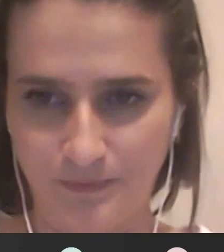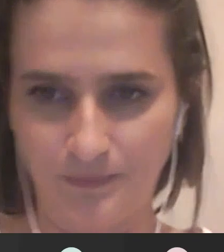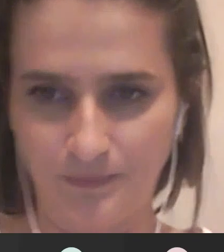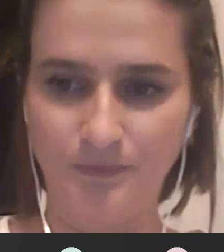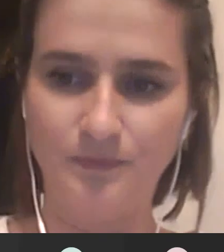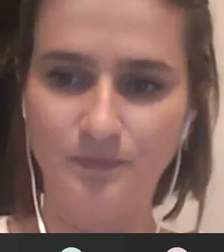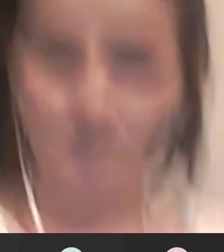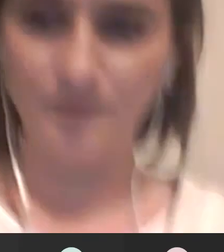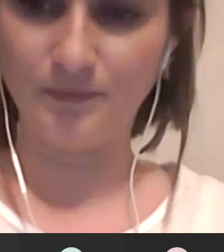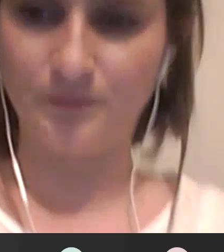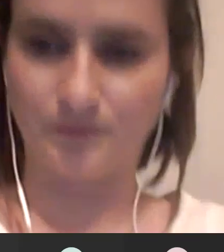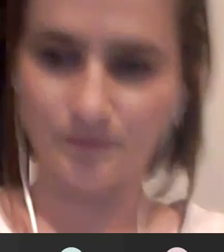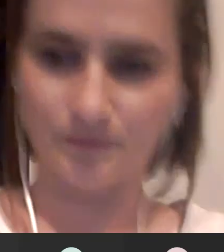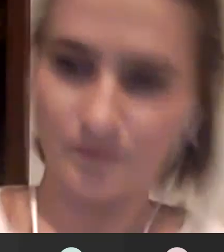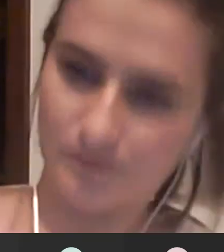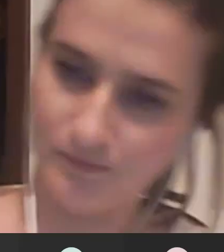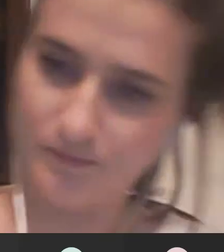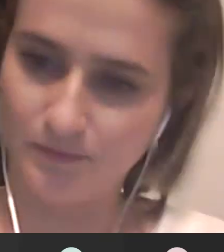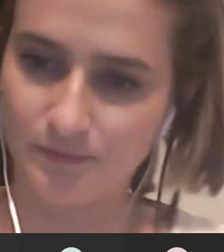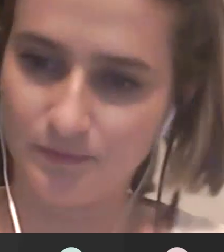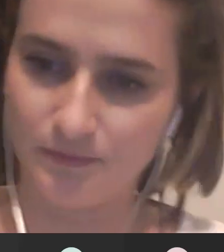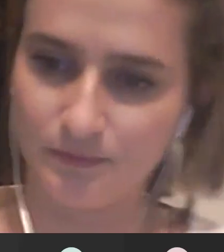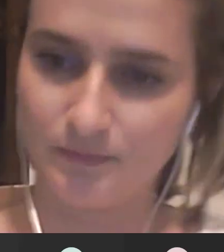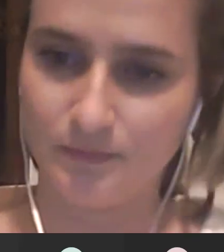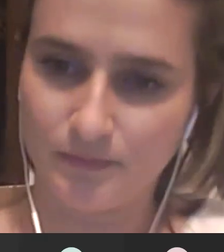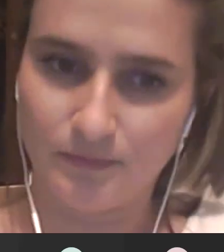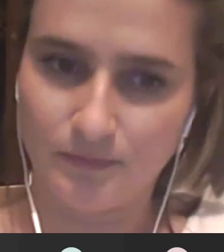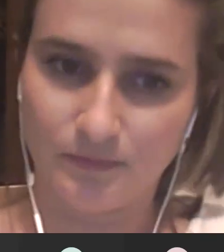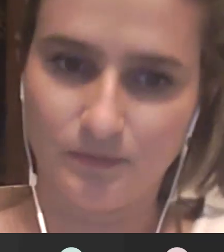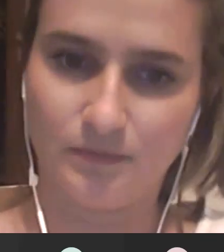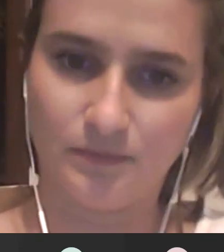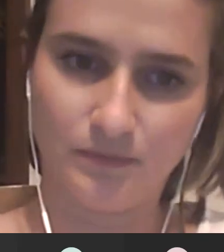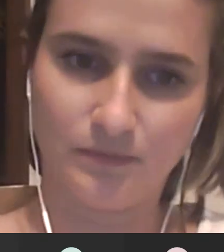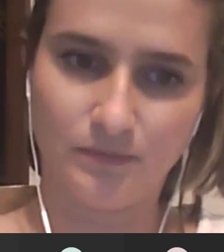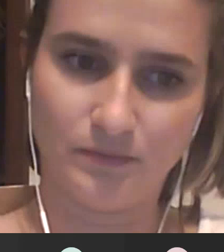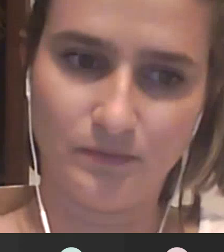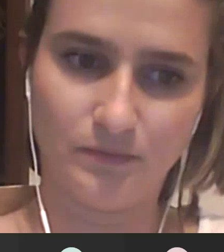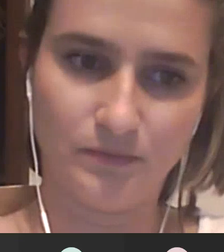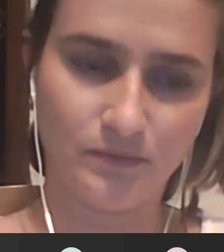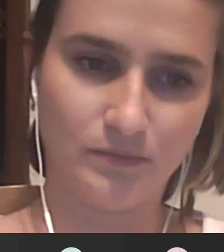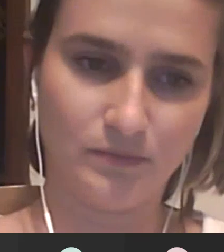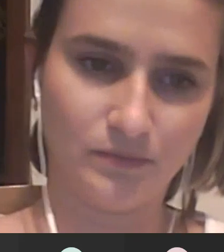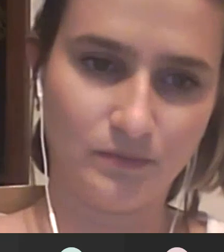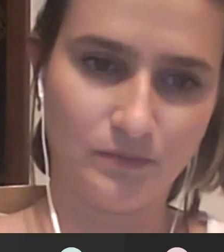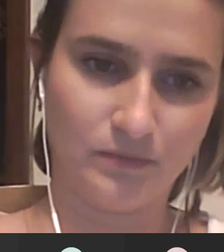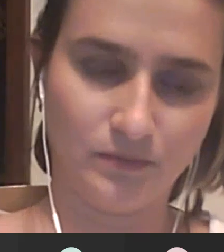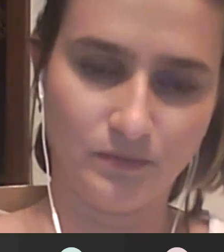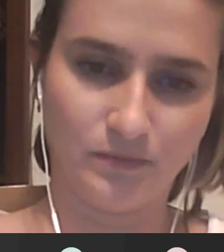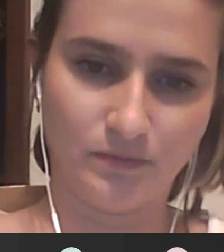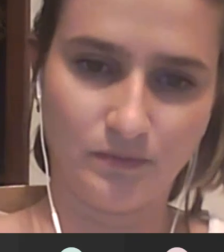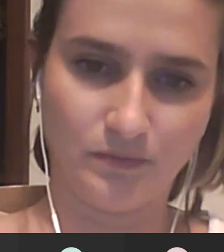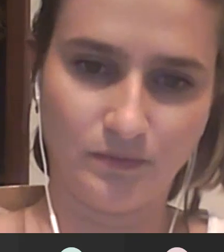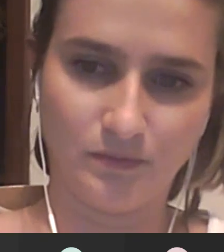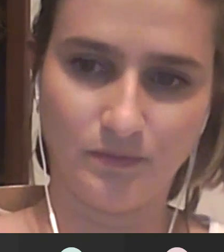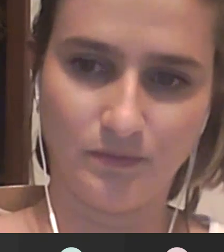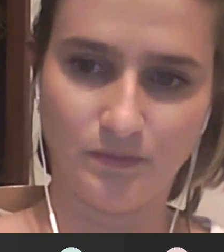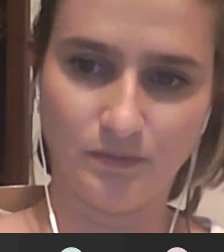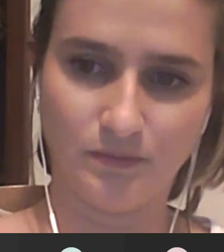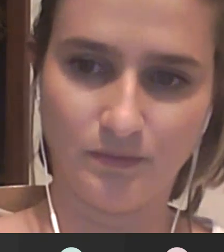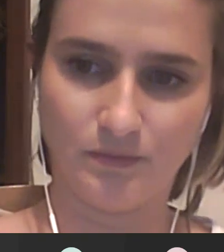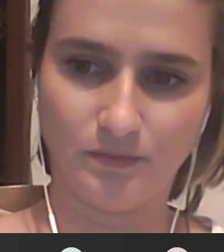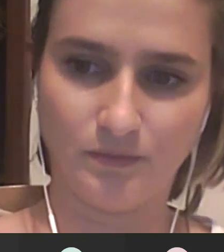levíssimos, graças a Deus. Tivemos até assintomáticos, né? Então, assim, graças a Deus, né? A nossa turma tem